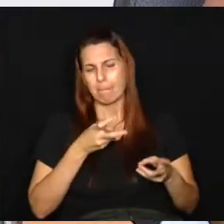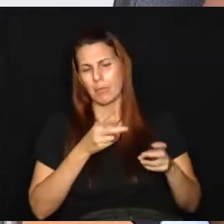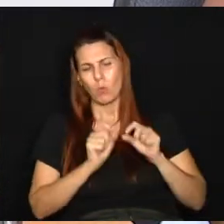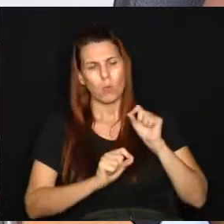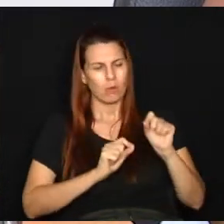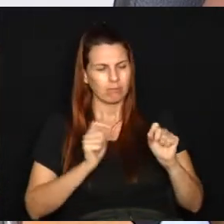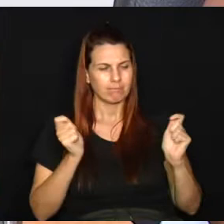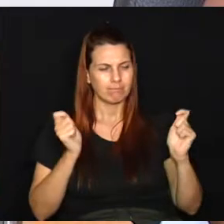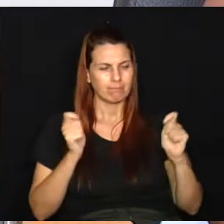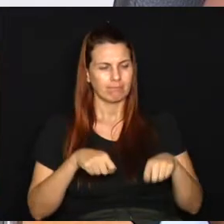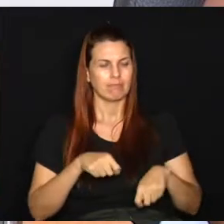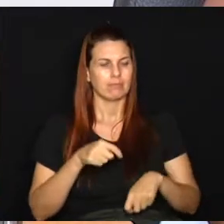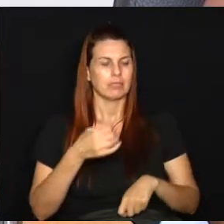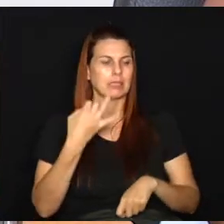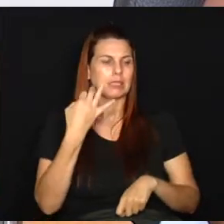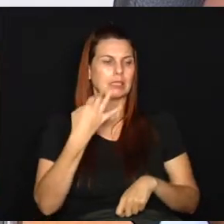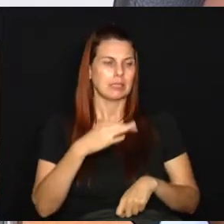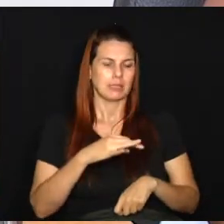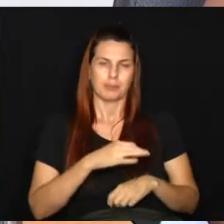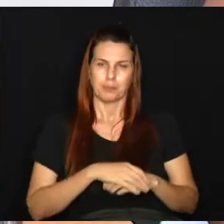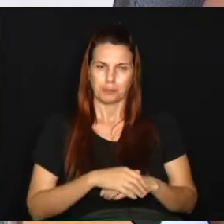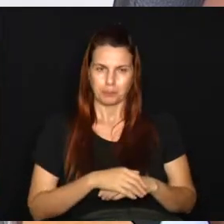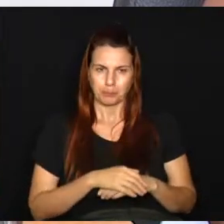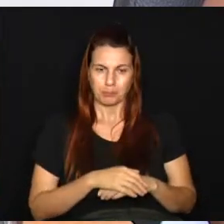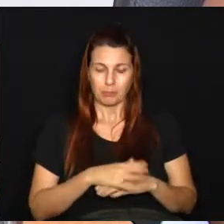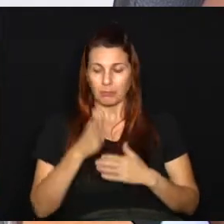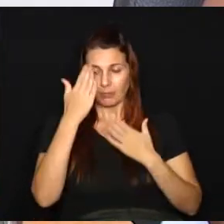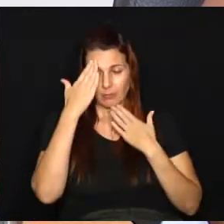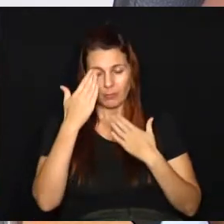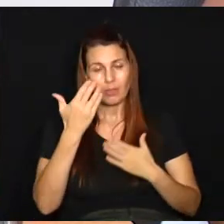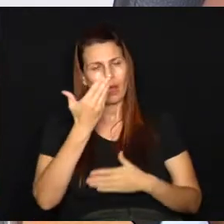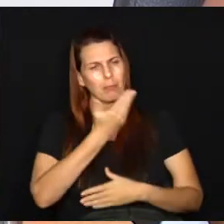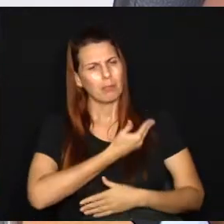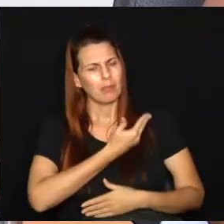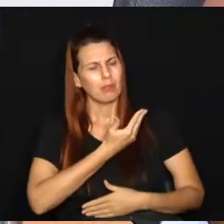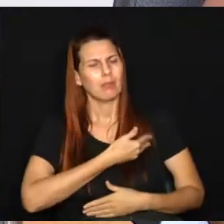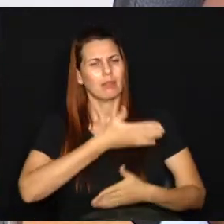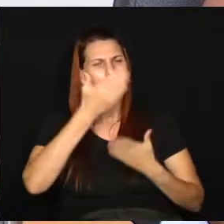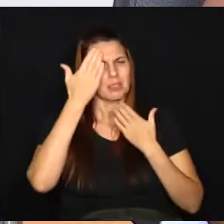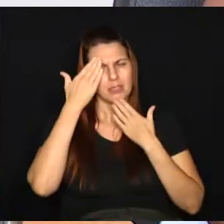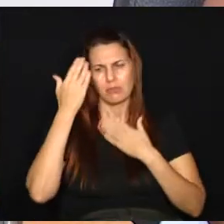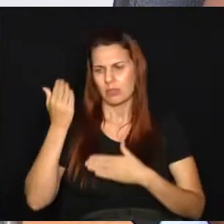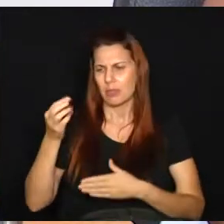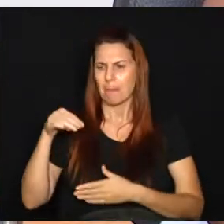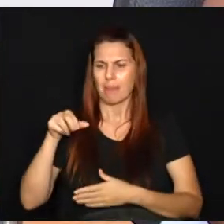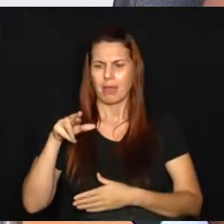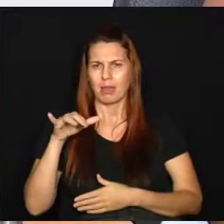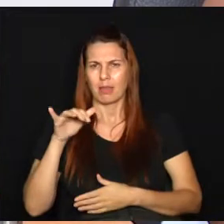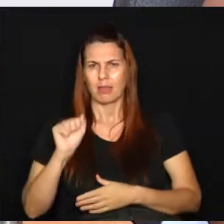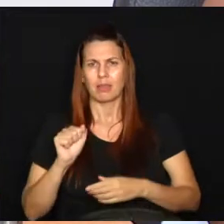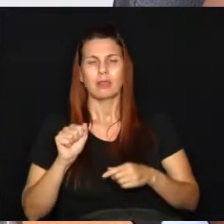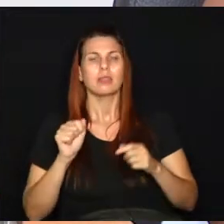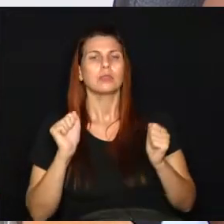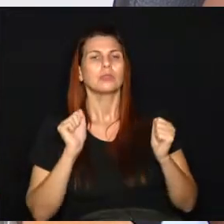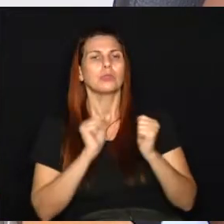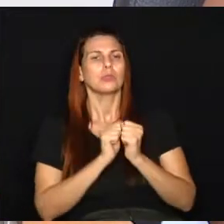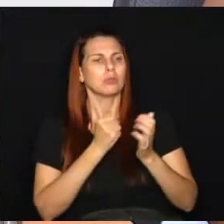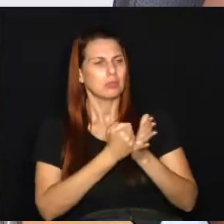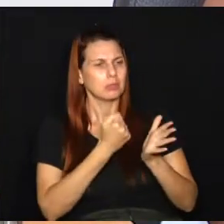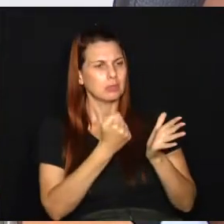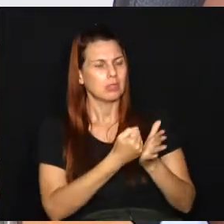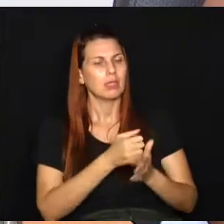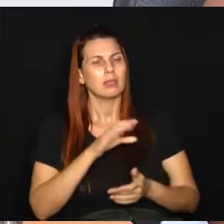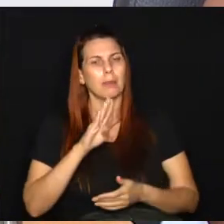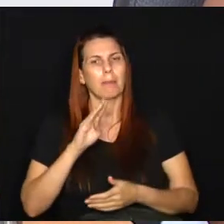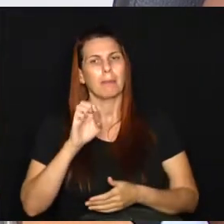A gente só tem a agradecer os amigos, a Mariana, vários companheiros que estavam junto com nós na luta, a Betânia,